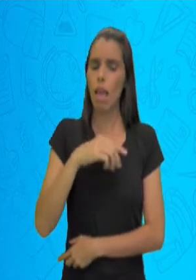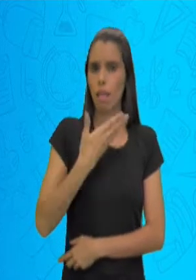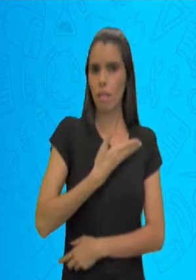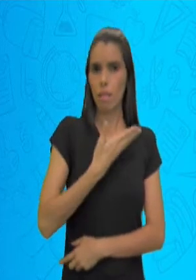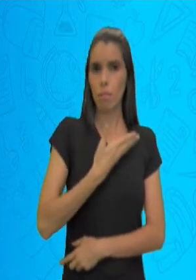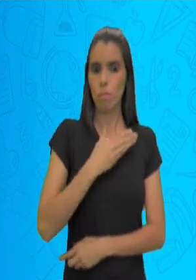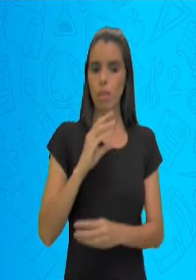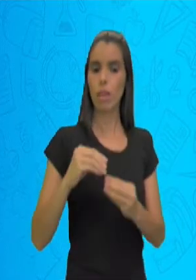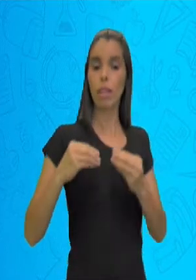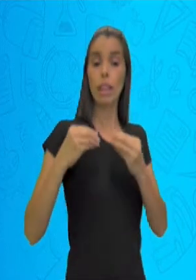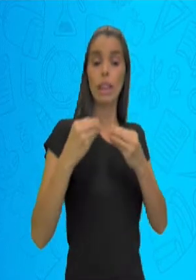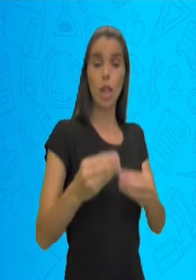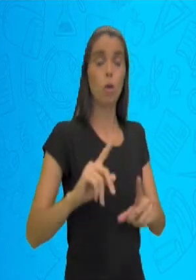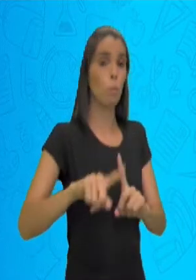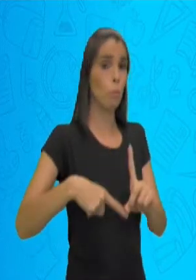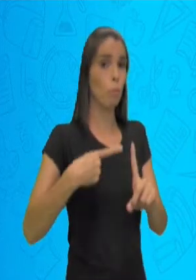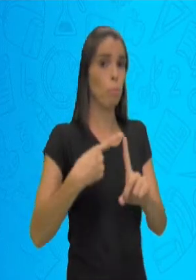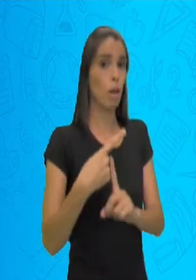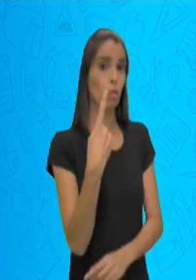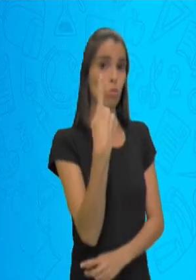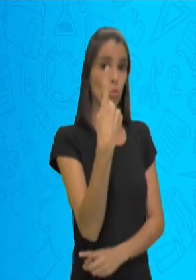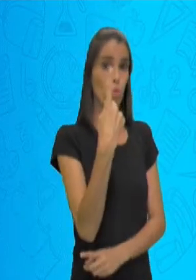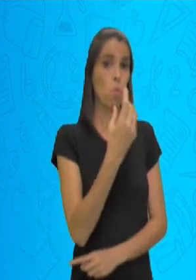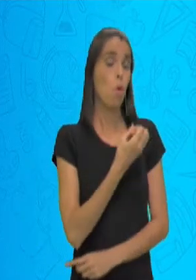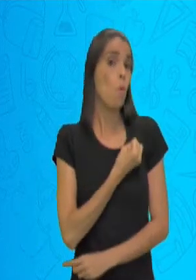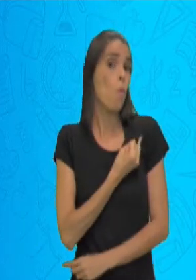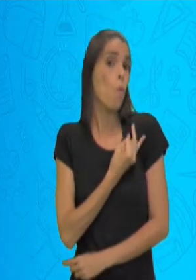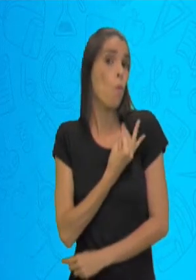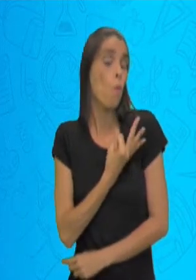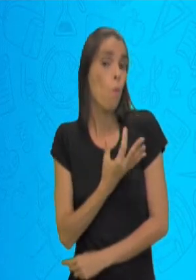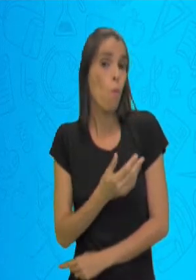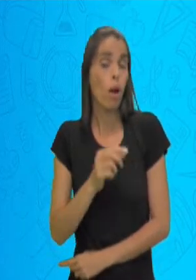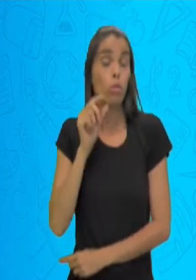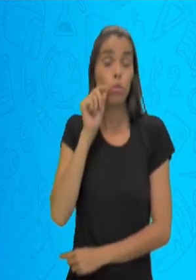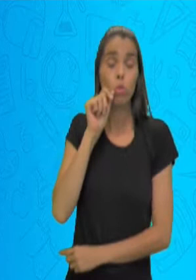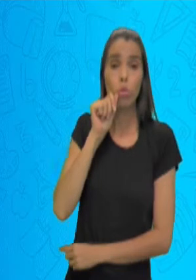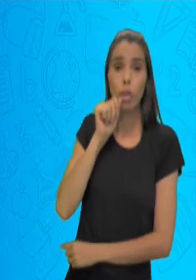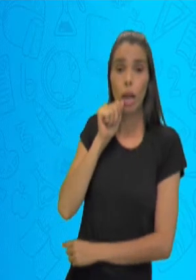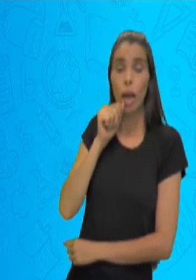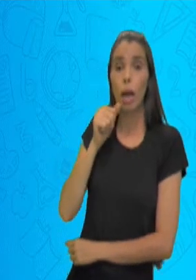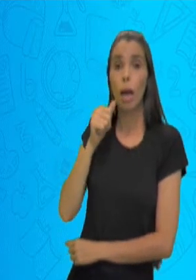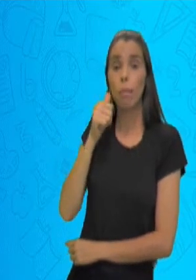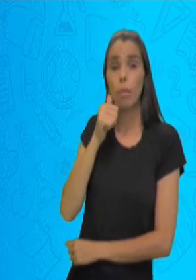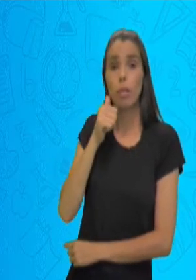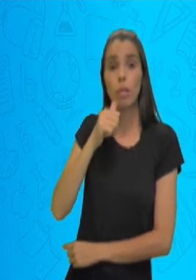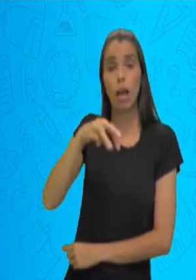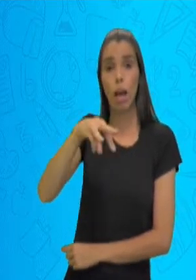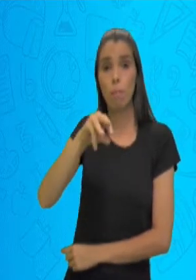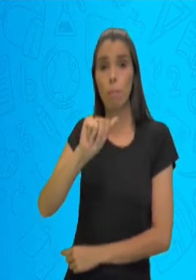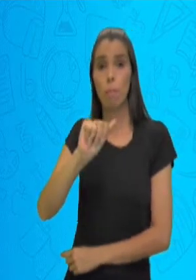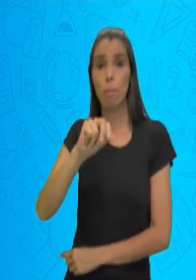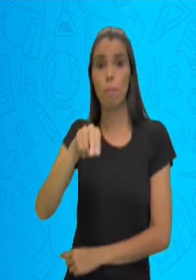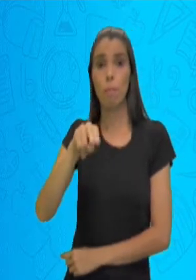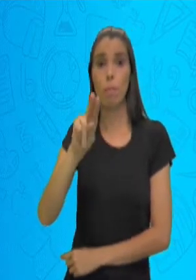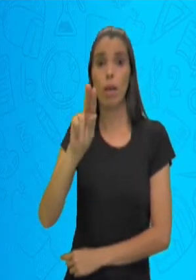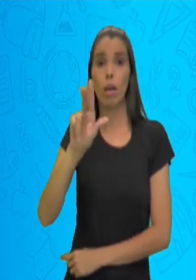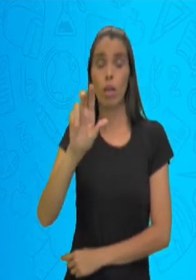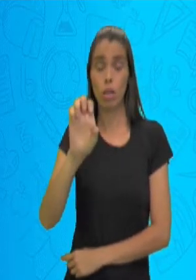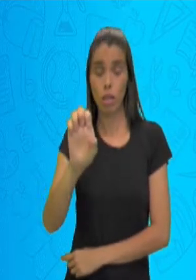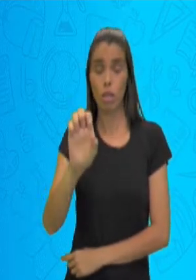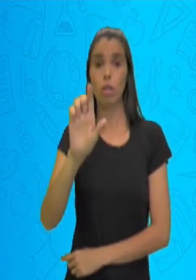um lápis. Com quantos lápis a Manuela ficou? Vamos realizar essa adição? Vamos